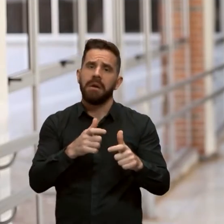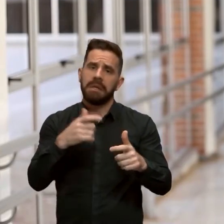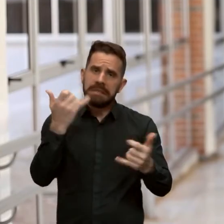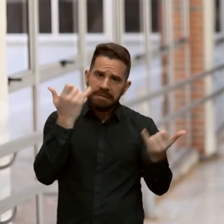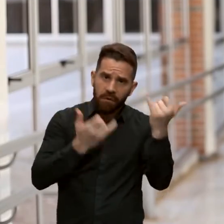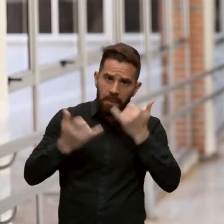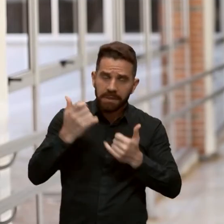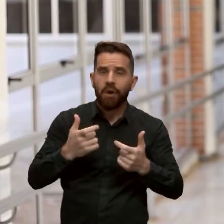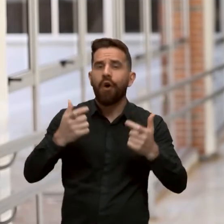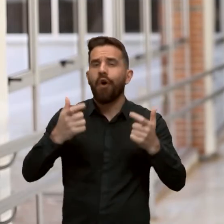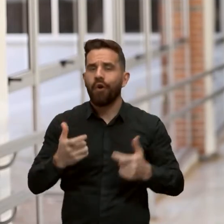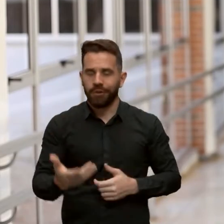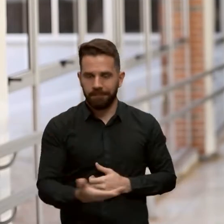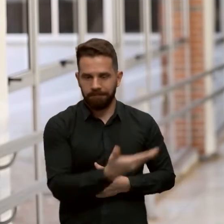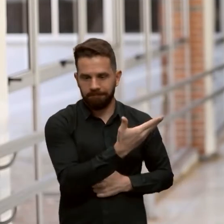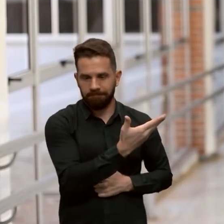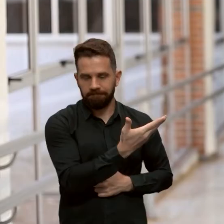site